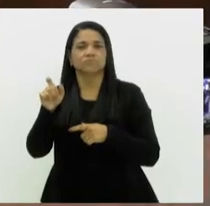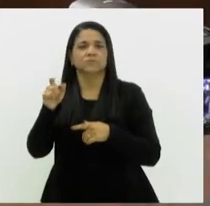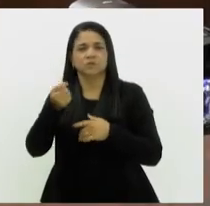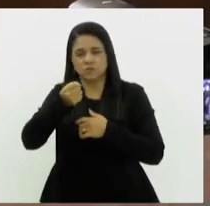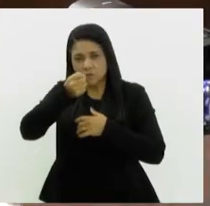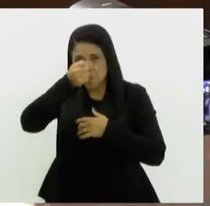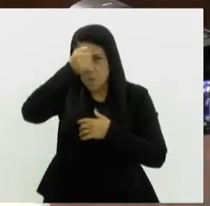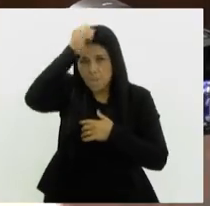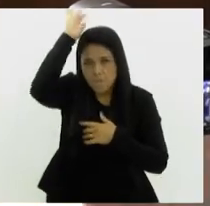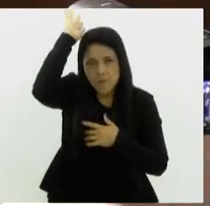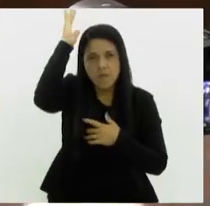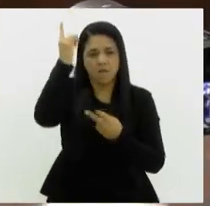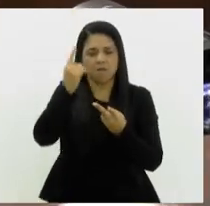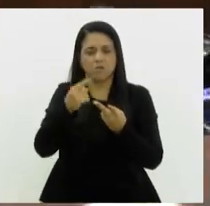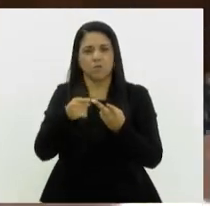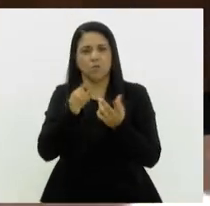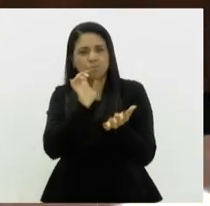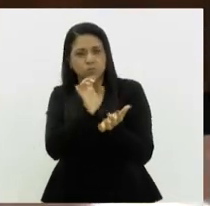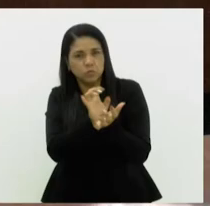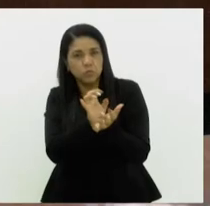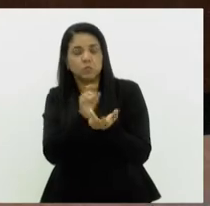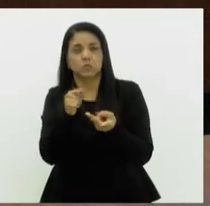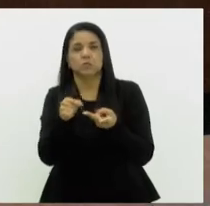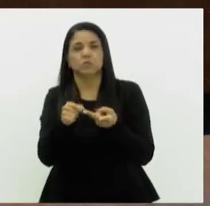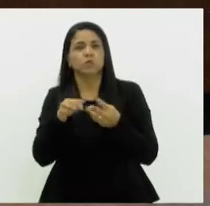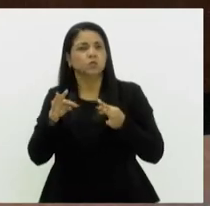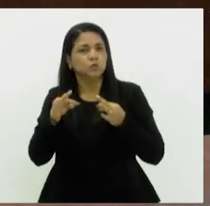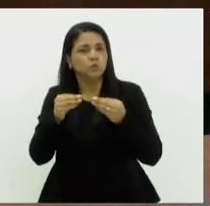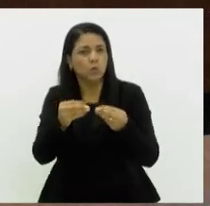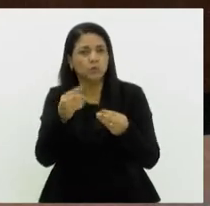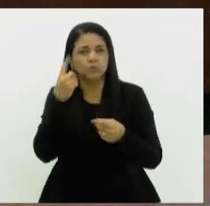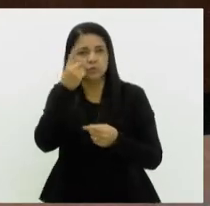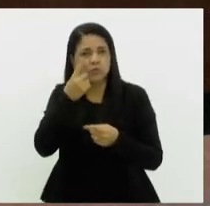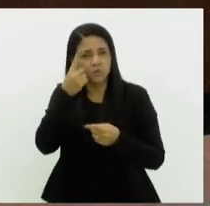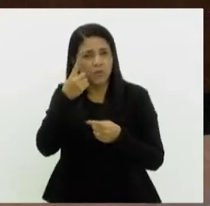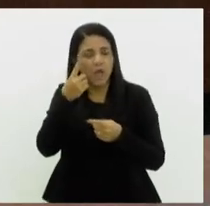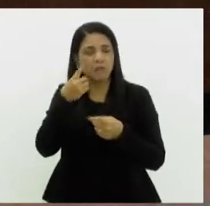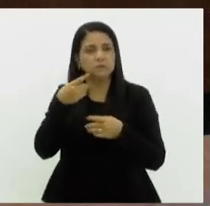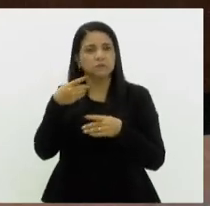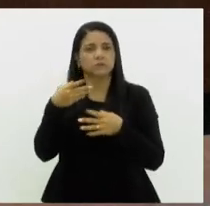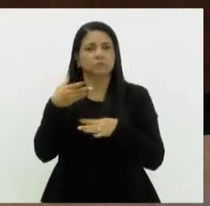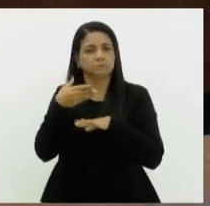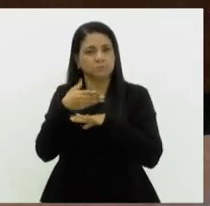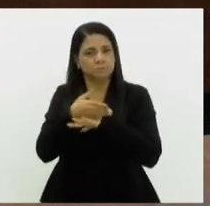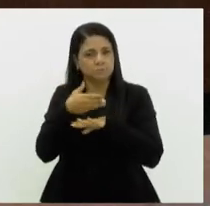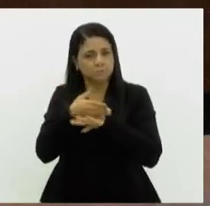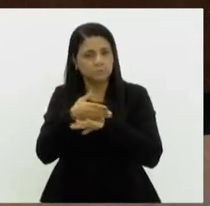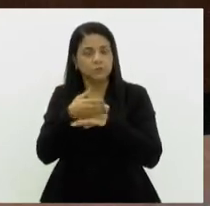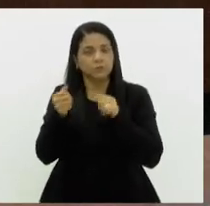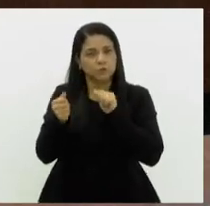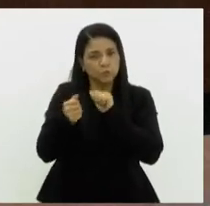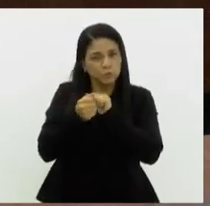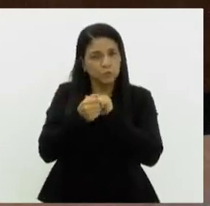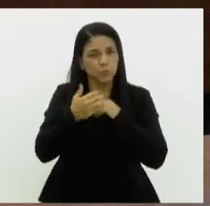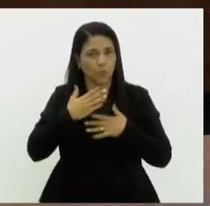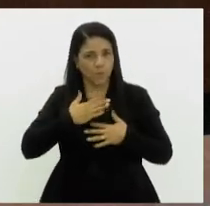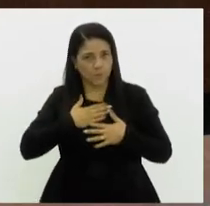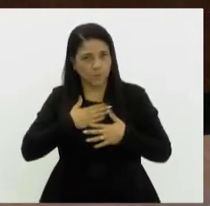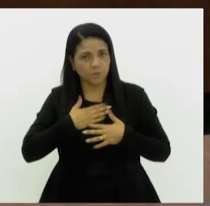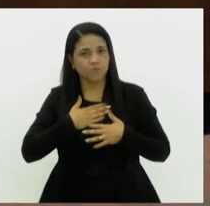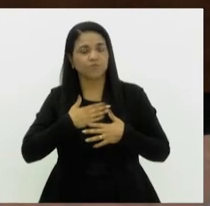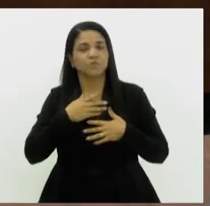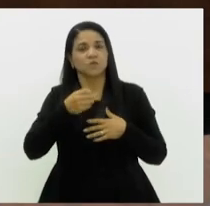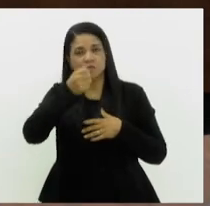...bombeiros, homenagear... Eu gostaria que todos os deputados participassem junto comigo dessa homenagem a esses guerreiros que estão lá agora, deixando